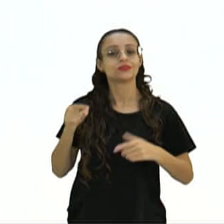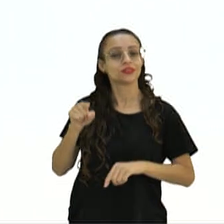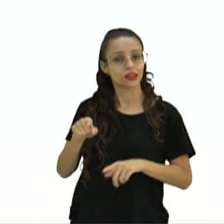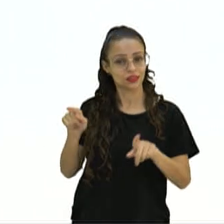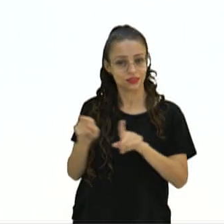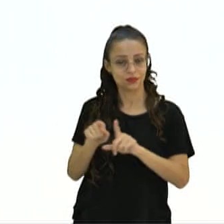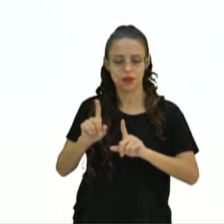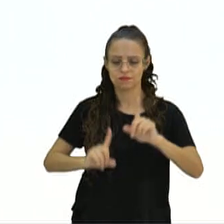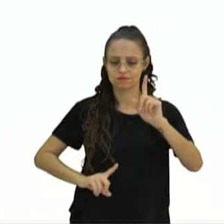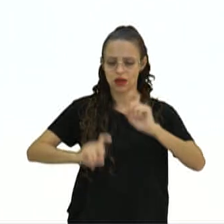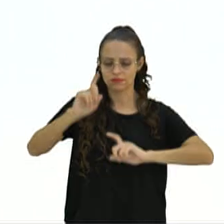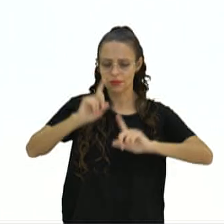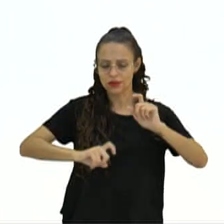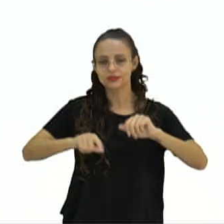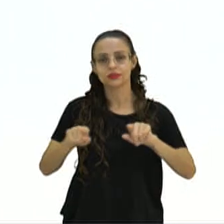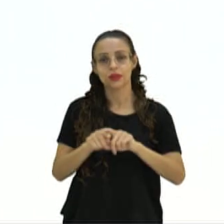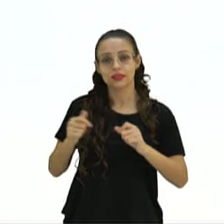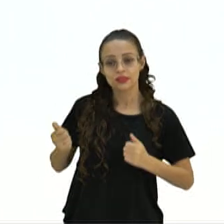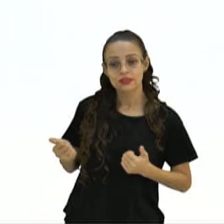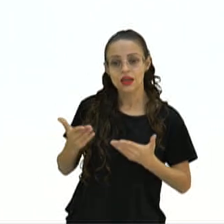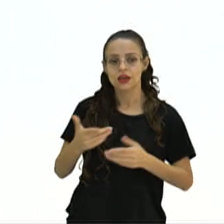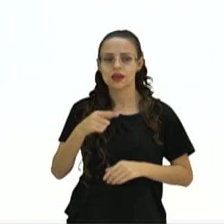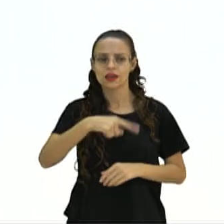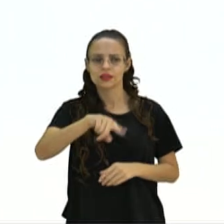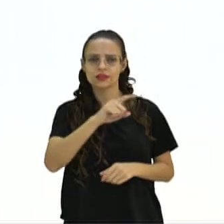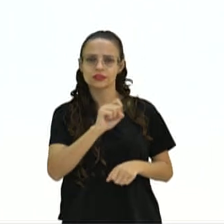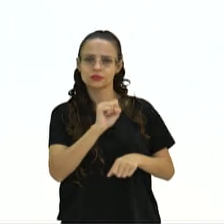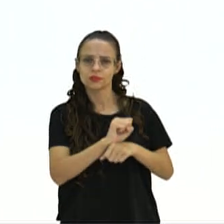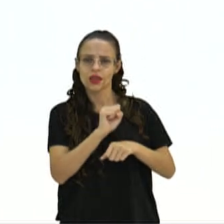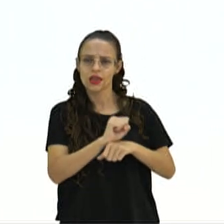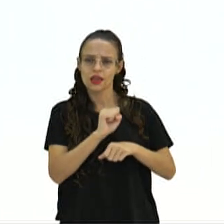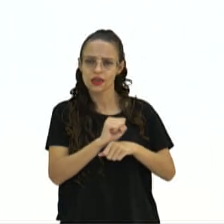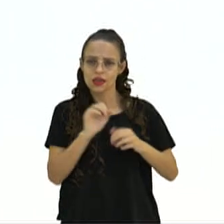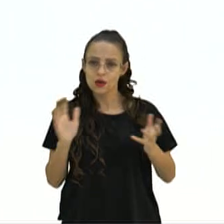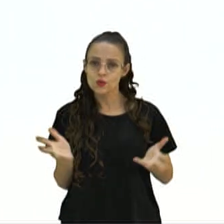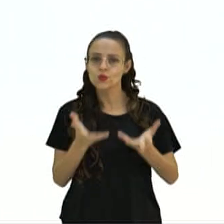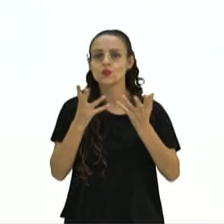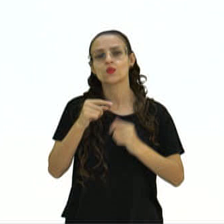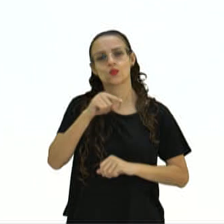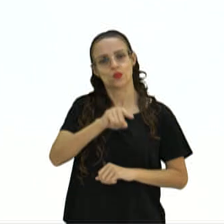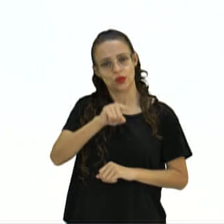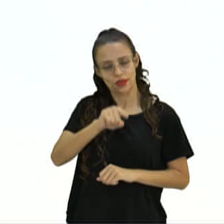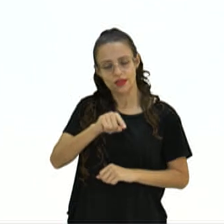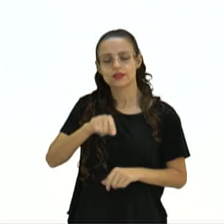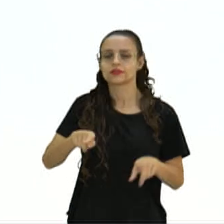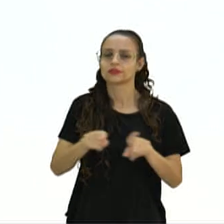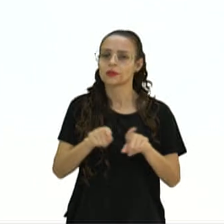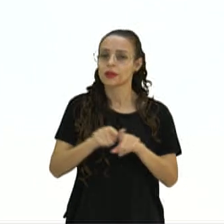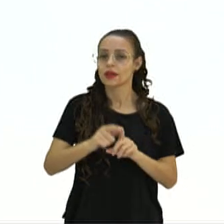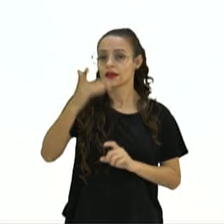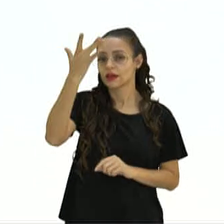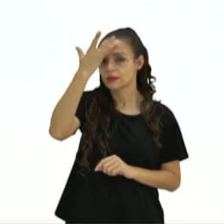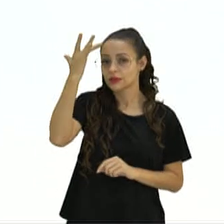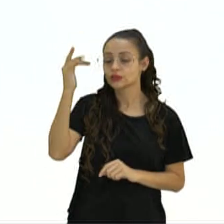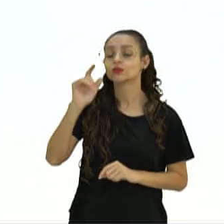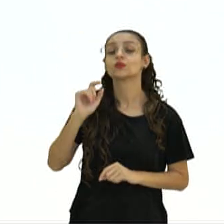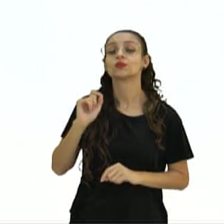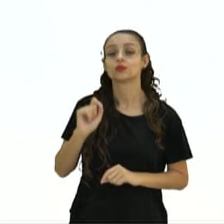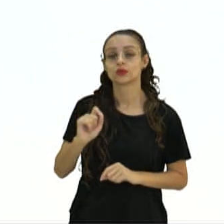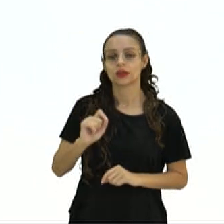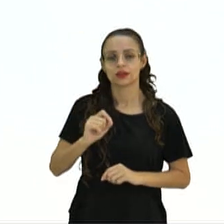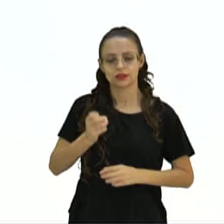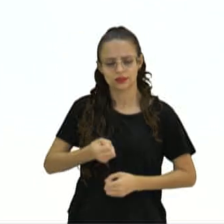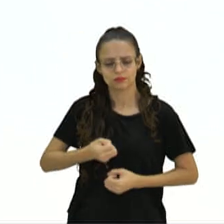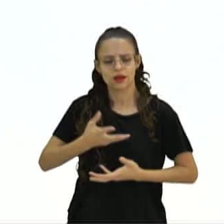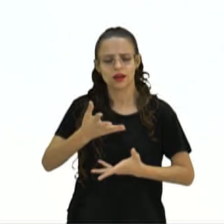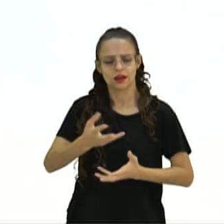atividades expressivas também, né? Dá-se o estímulo, espera a resposta da pessoa. E essas atividades expressivas, então a pessoa vai estar se